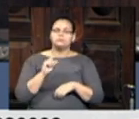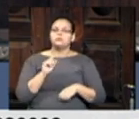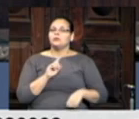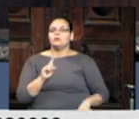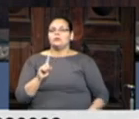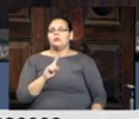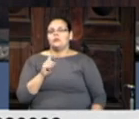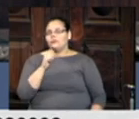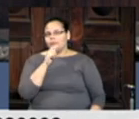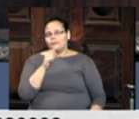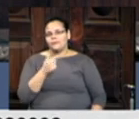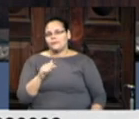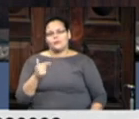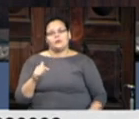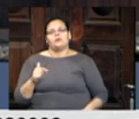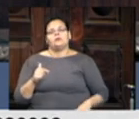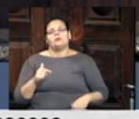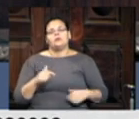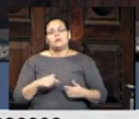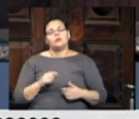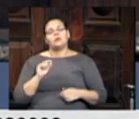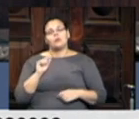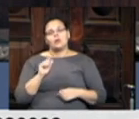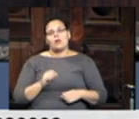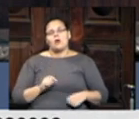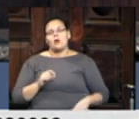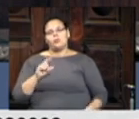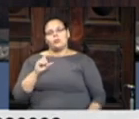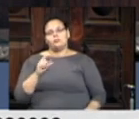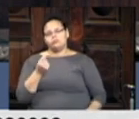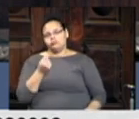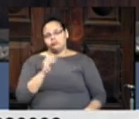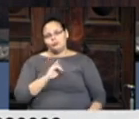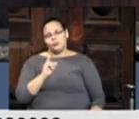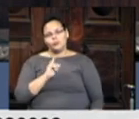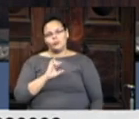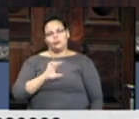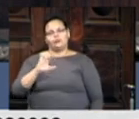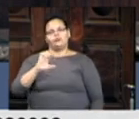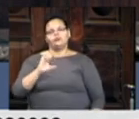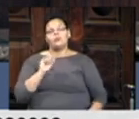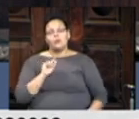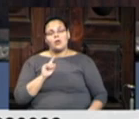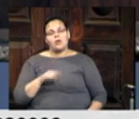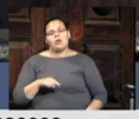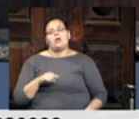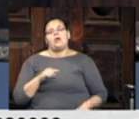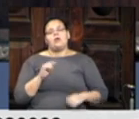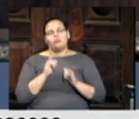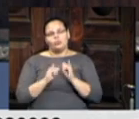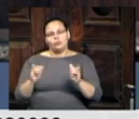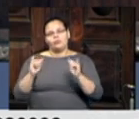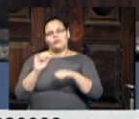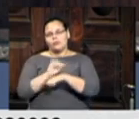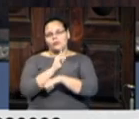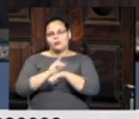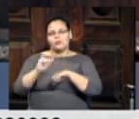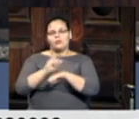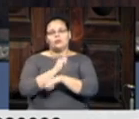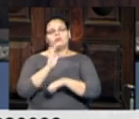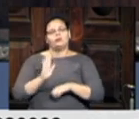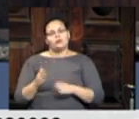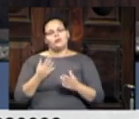não haverá, em princípio, o aumento dos impostos, já que essa notícia, já que essa estratégia já